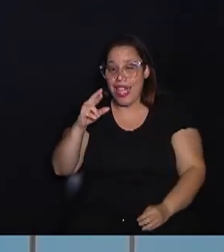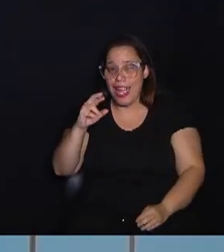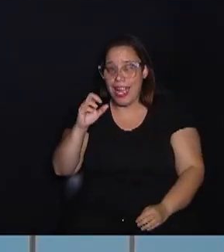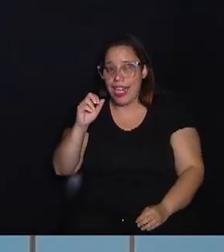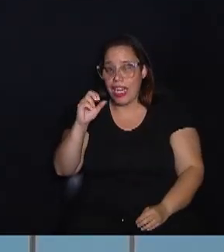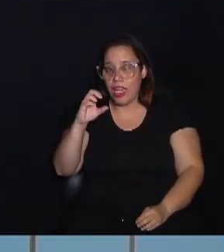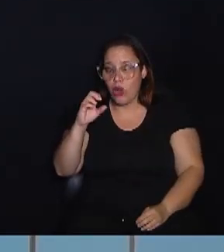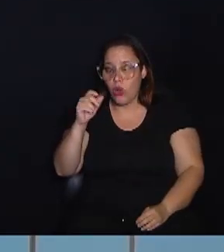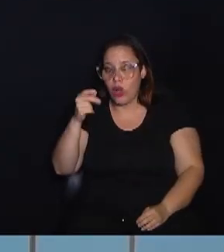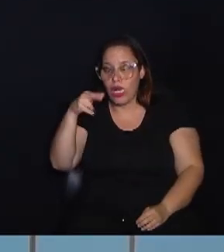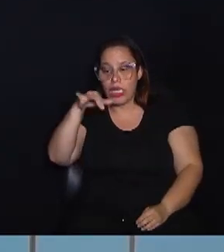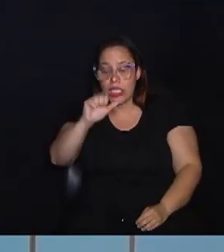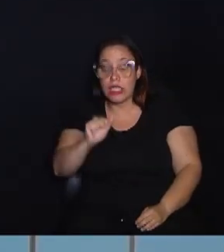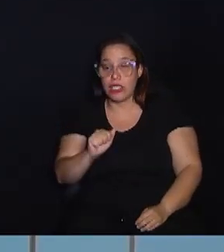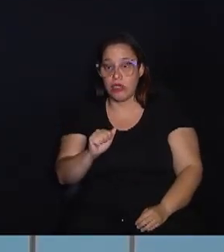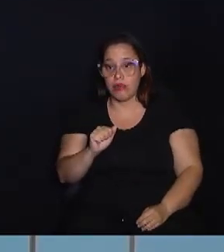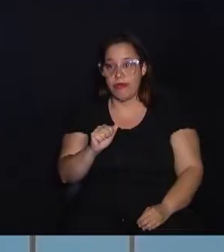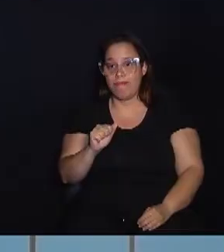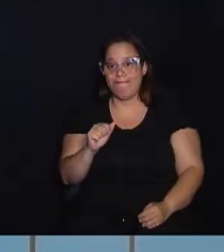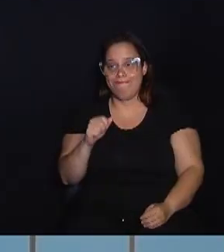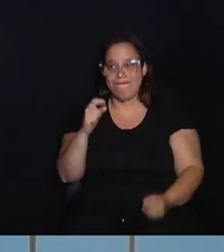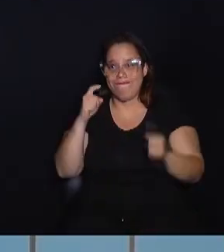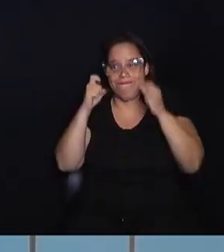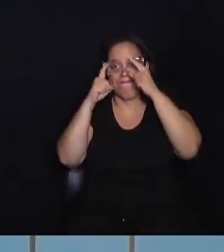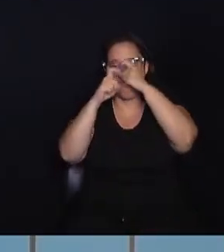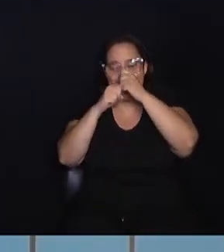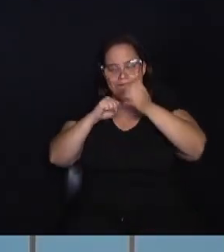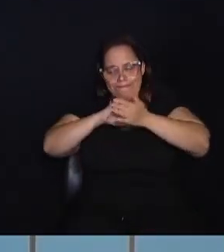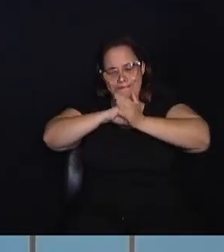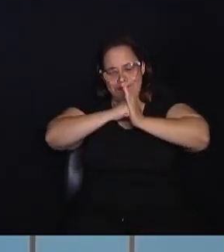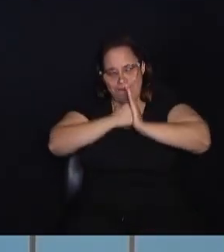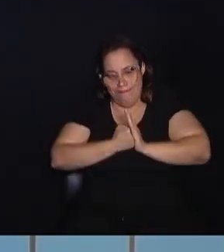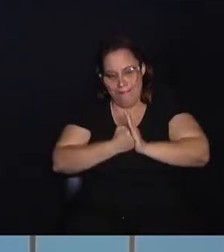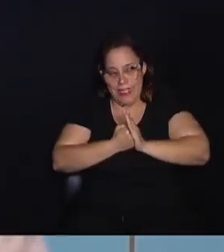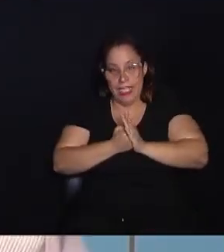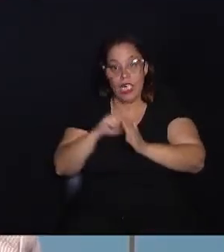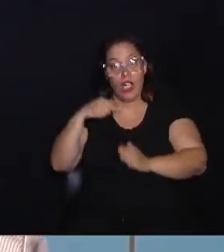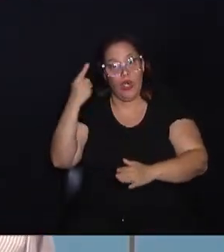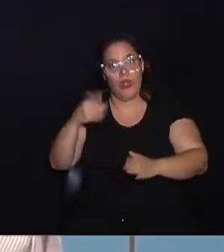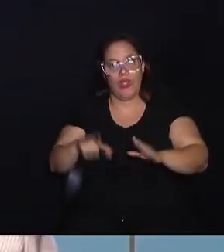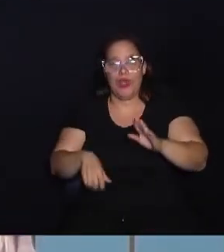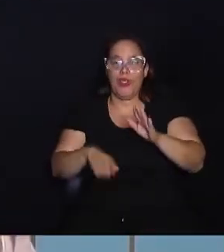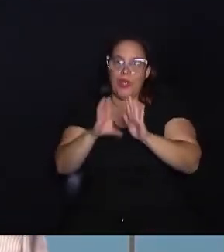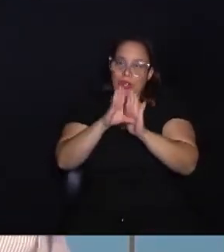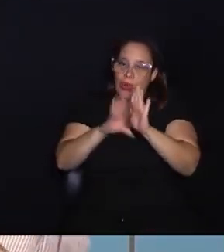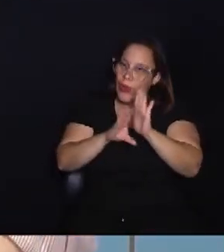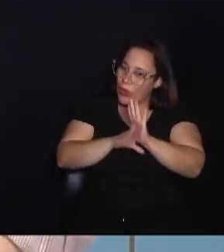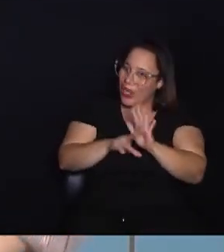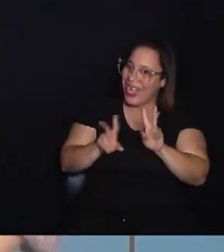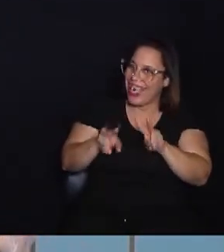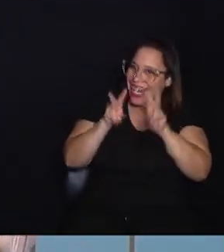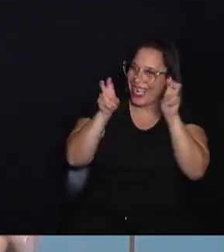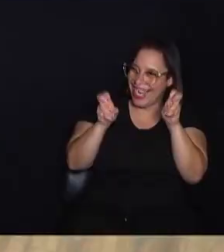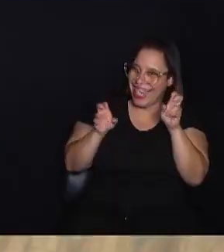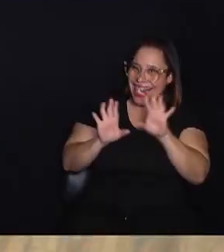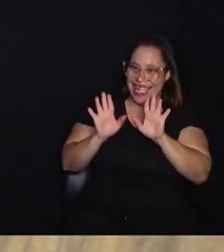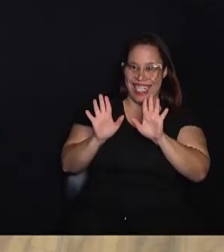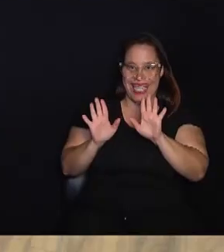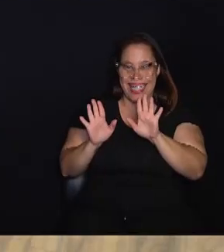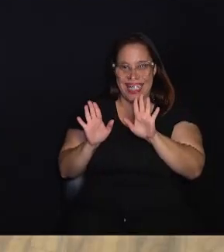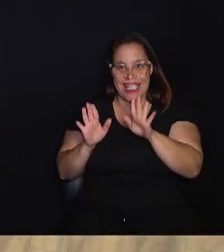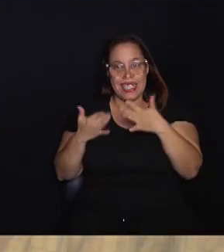caos. E é algo muito difícil de se combater. Mas isso vale um outro programa para falar. Dá um outro só questão sobre de ordem. Caos. Agora,